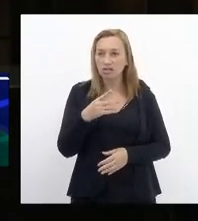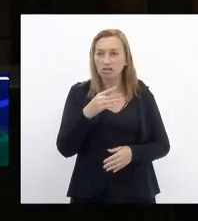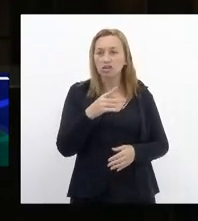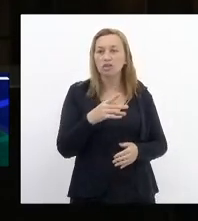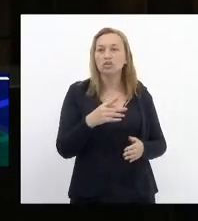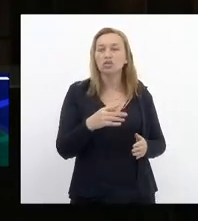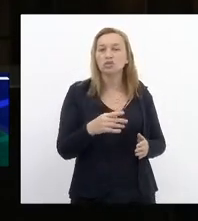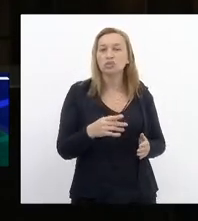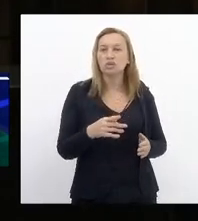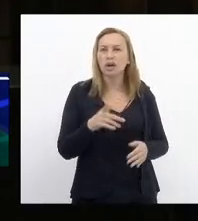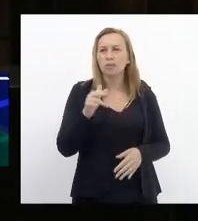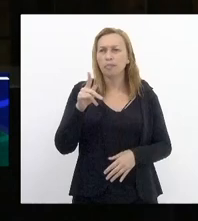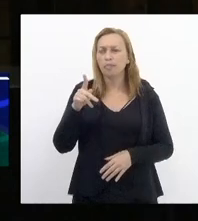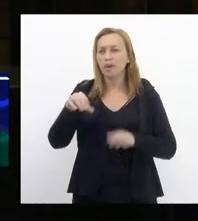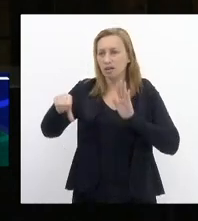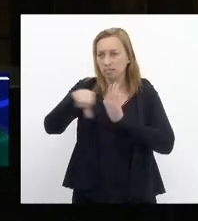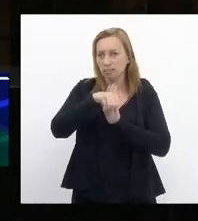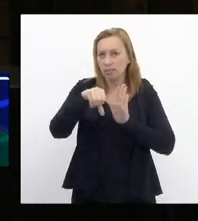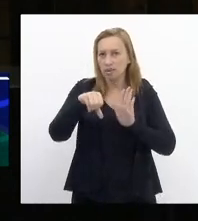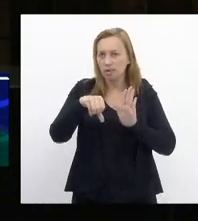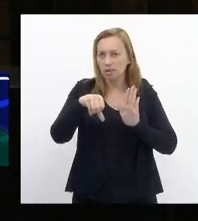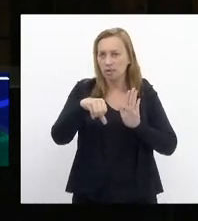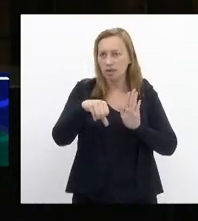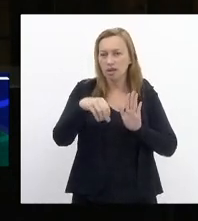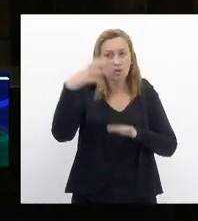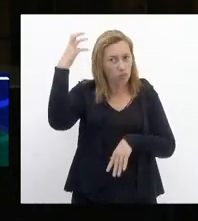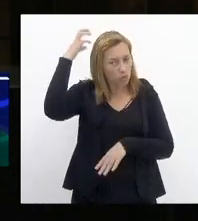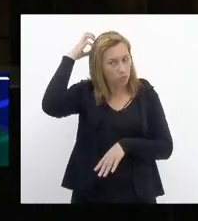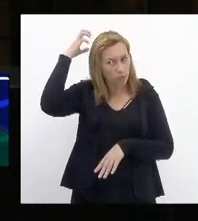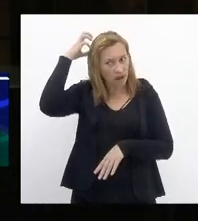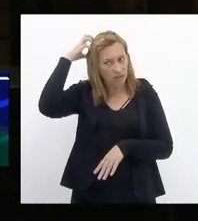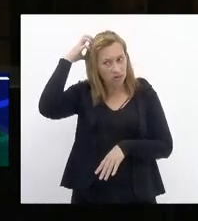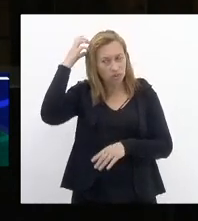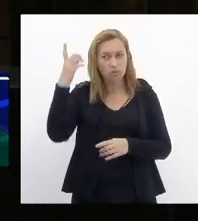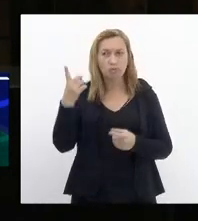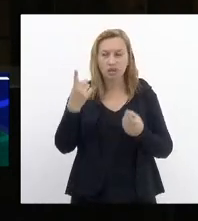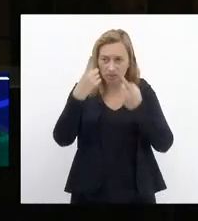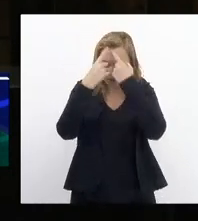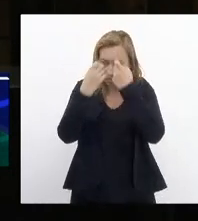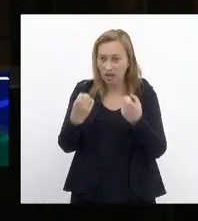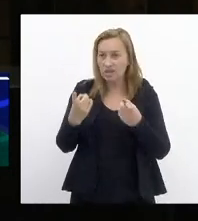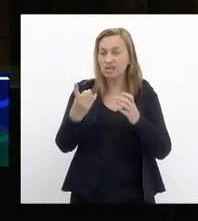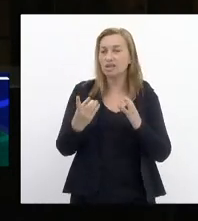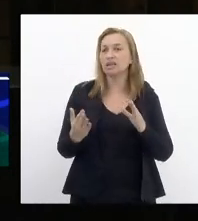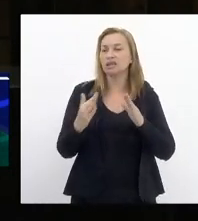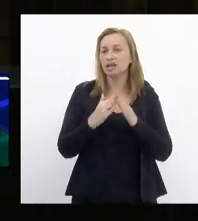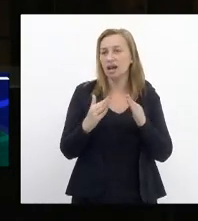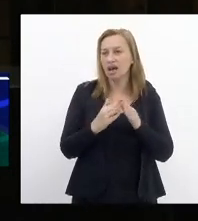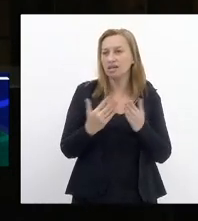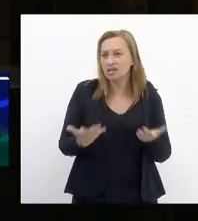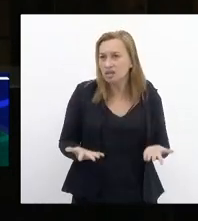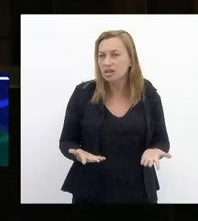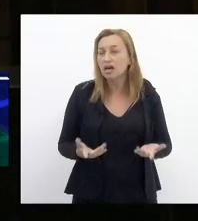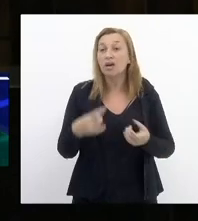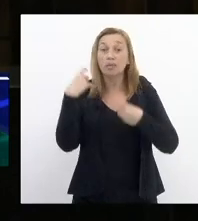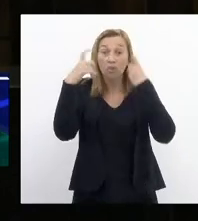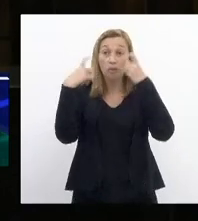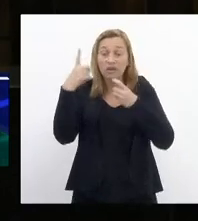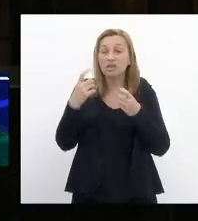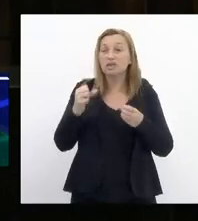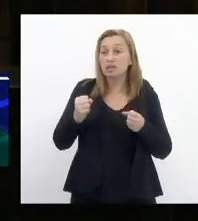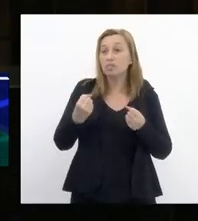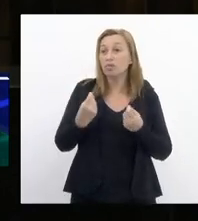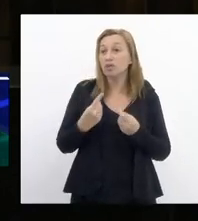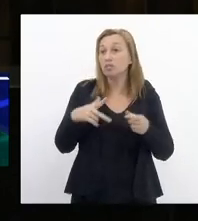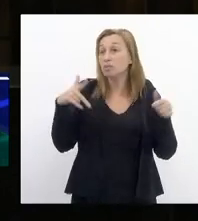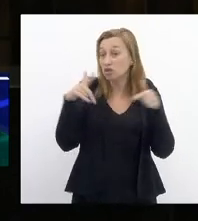pena de quem é condenado por agressão e violência doméstica em geral. Então, minha única preocupação é se isso pode impactar de